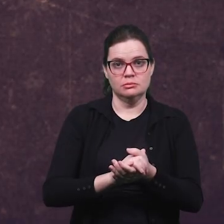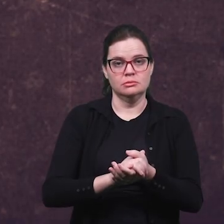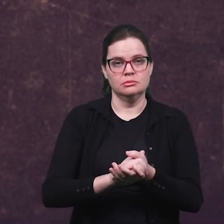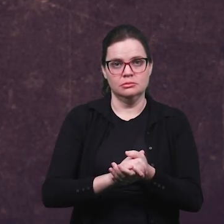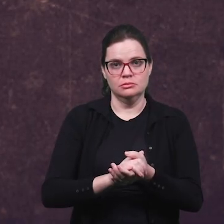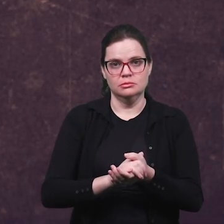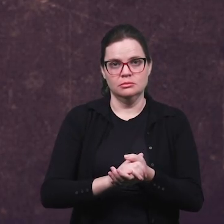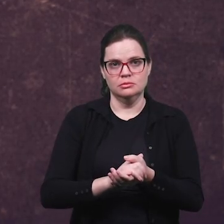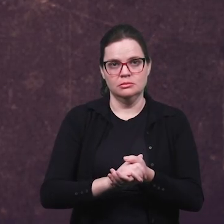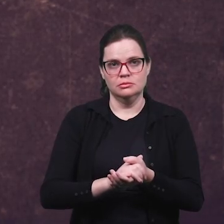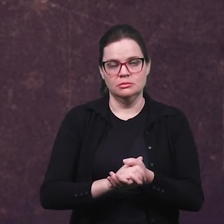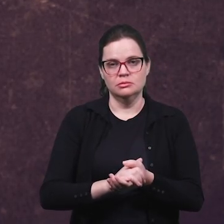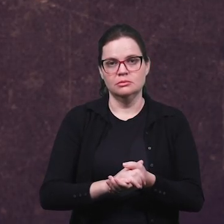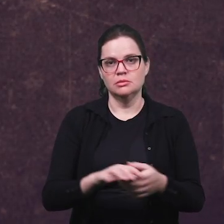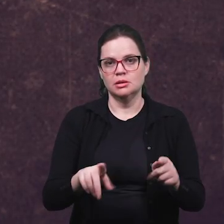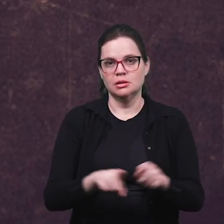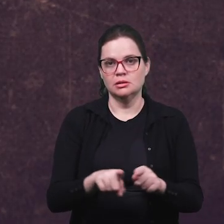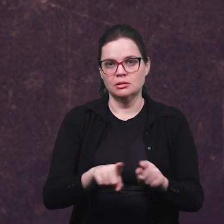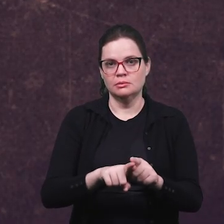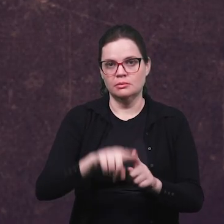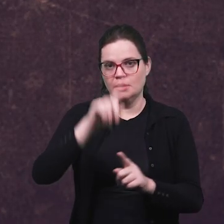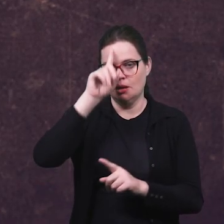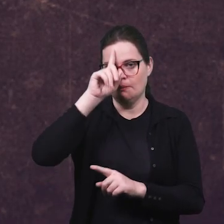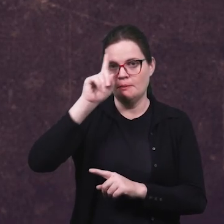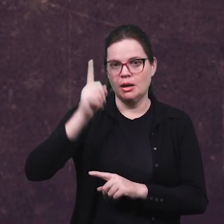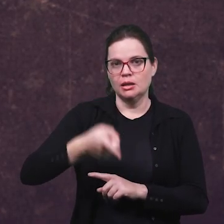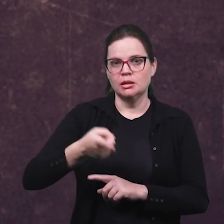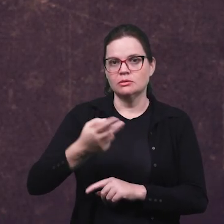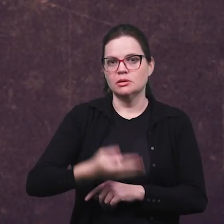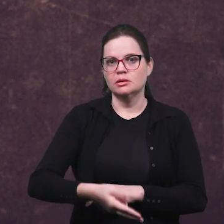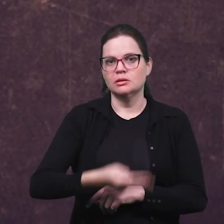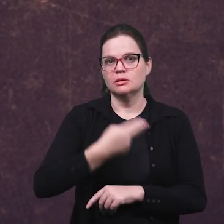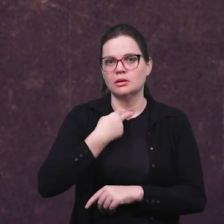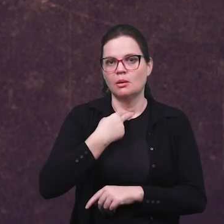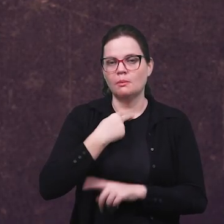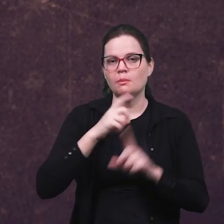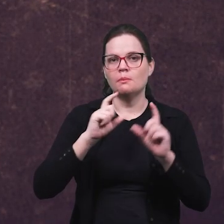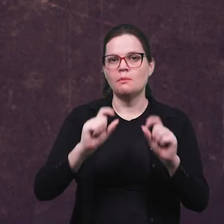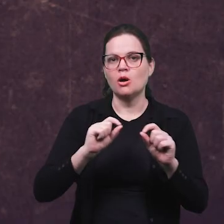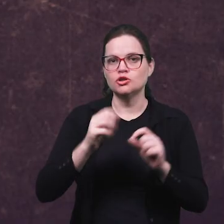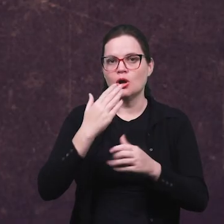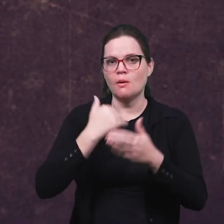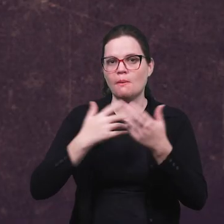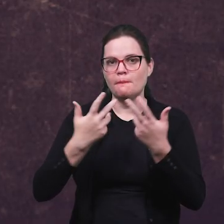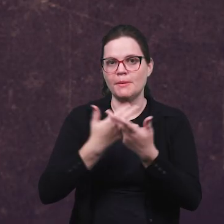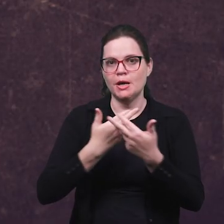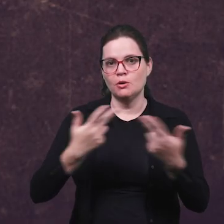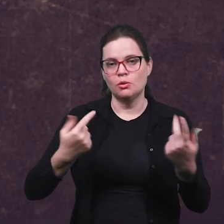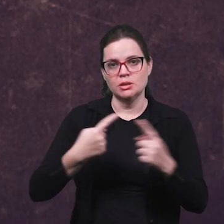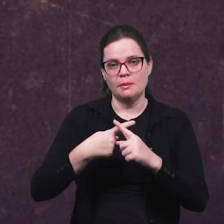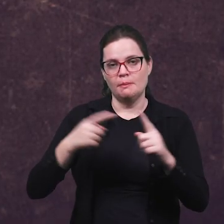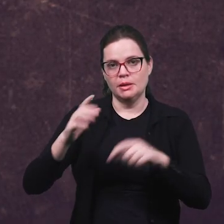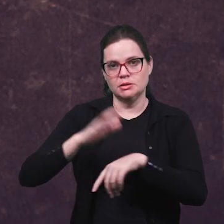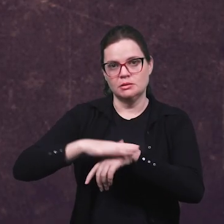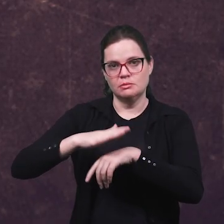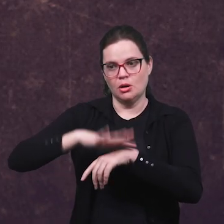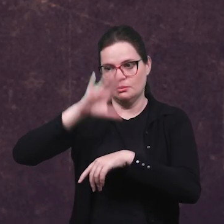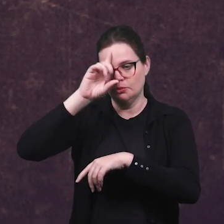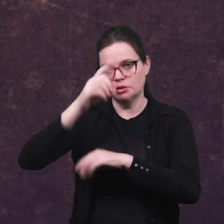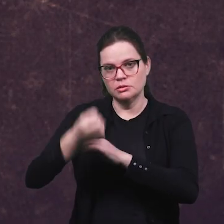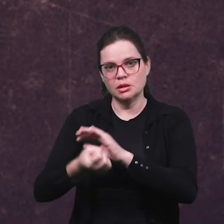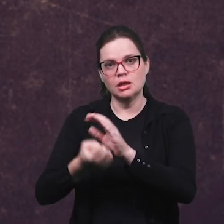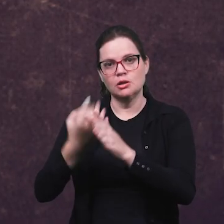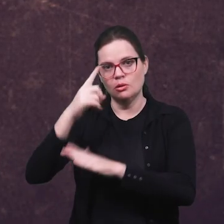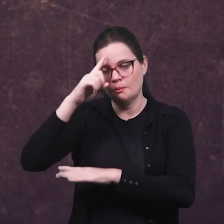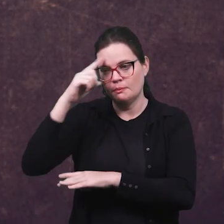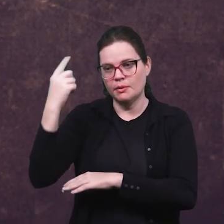casamento e ordenando a abstinência dos manjares que Deus criou para os fiéis e para os que conhecem a